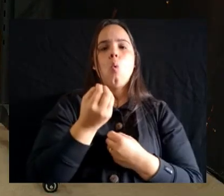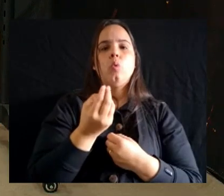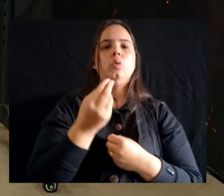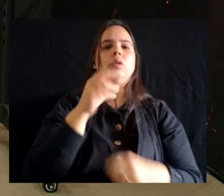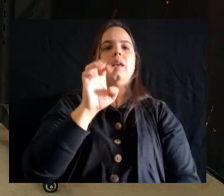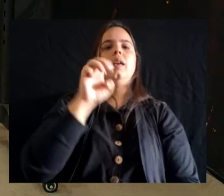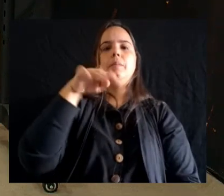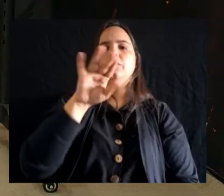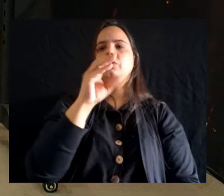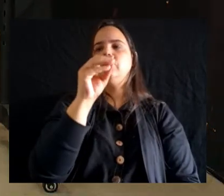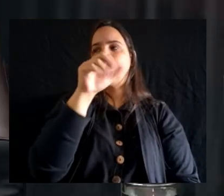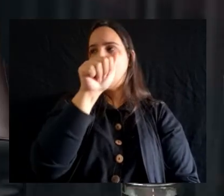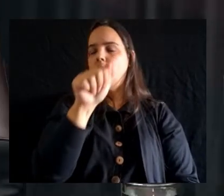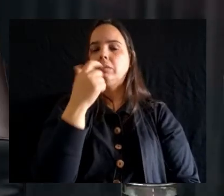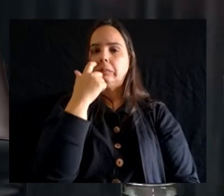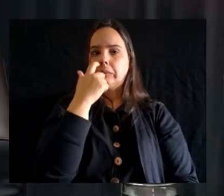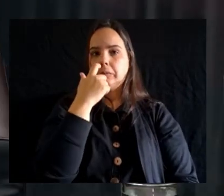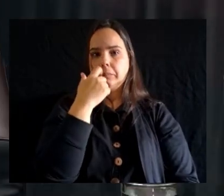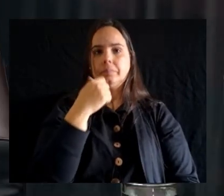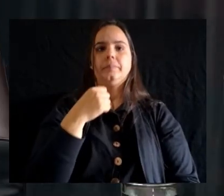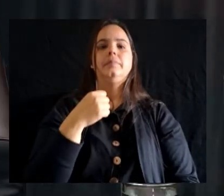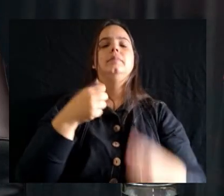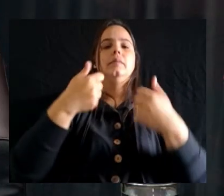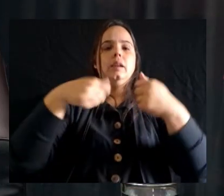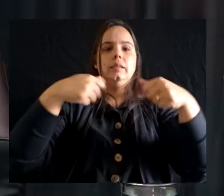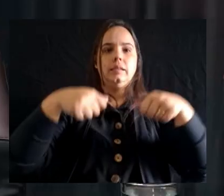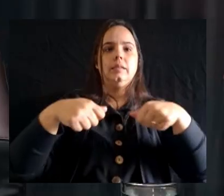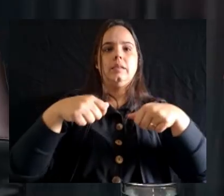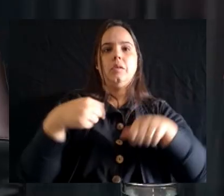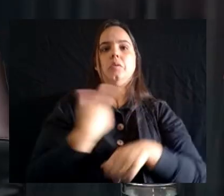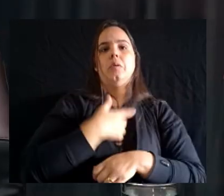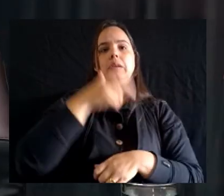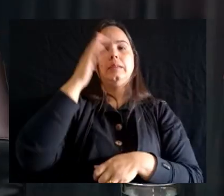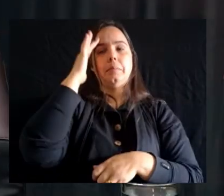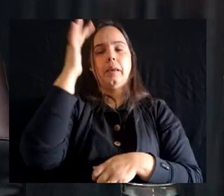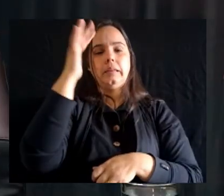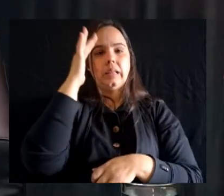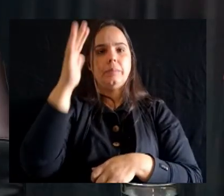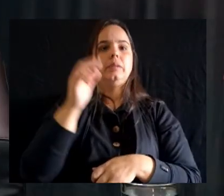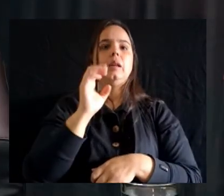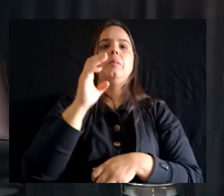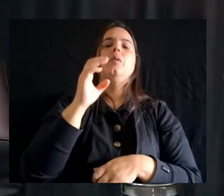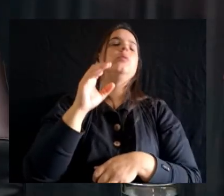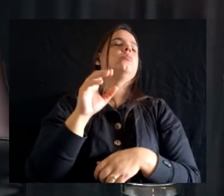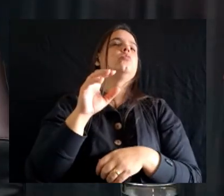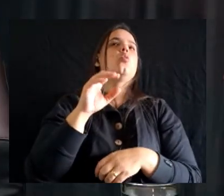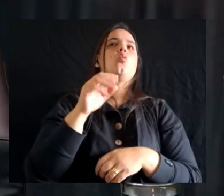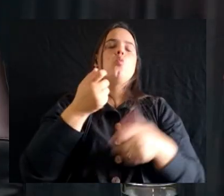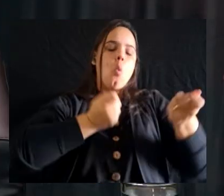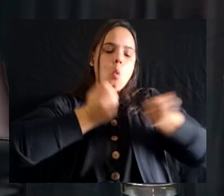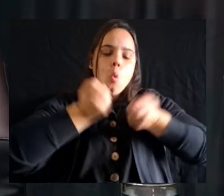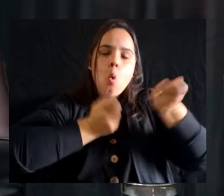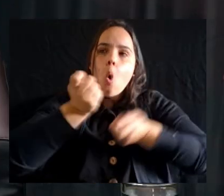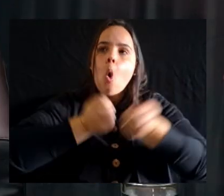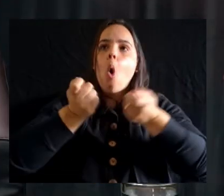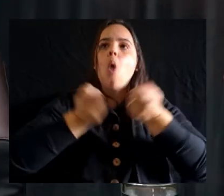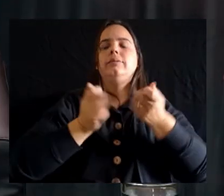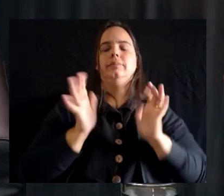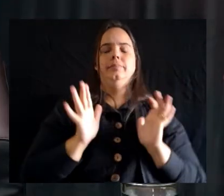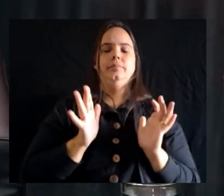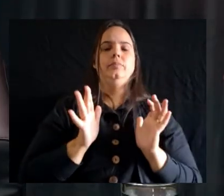né, Renata? Exato, um pseudo-controle, né, uma rigidez um pouco